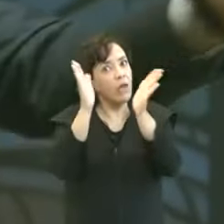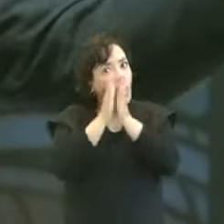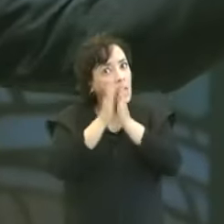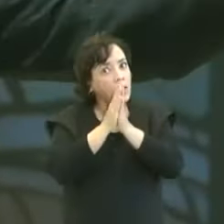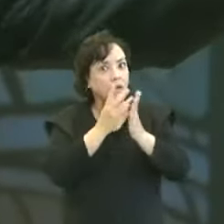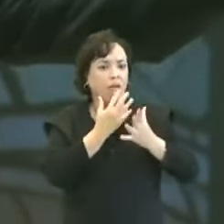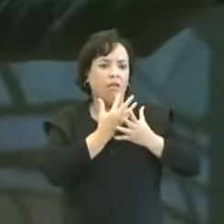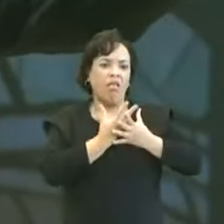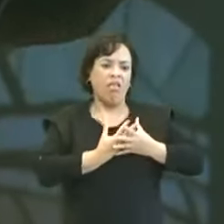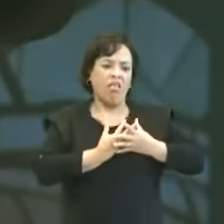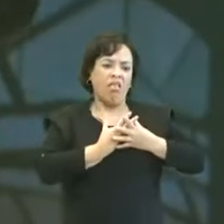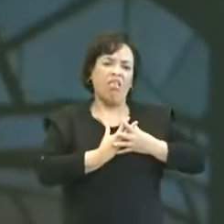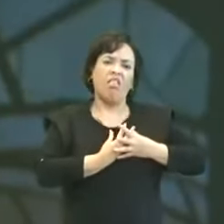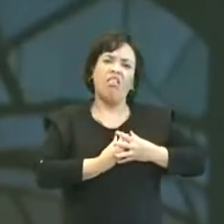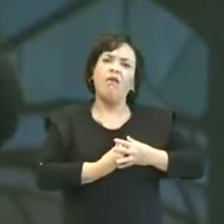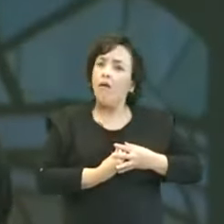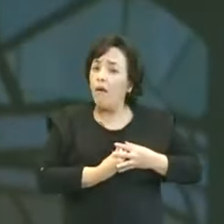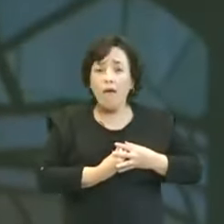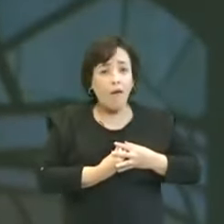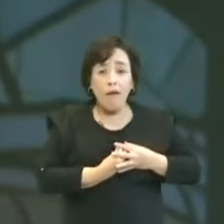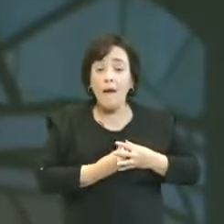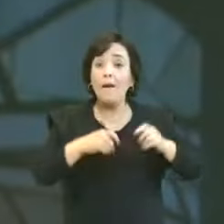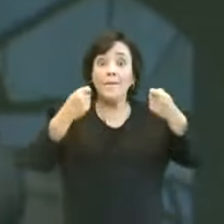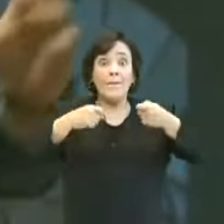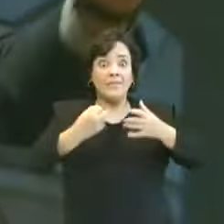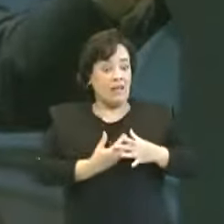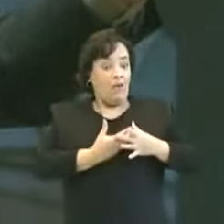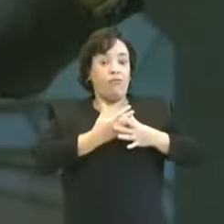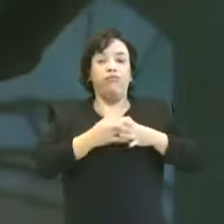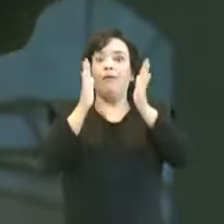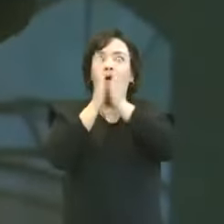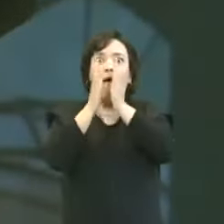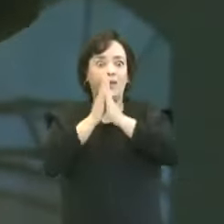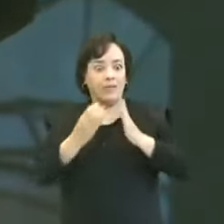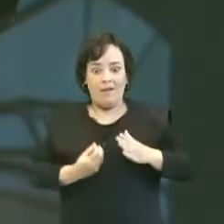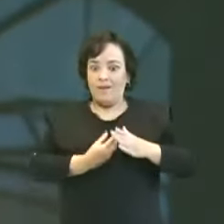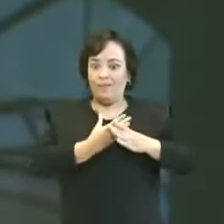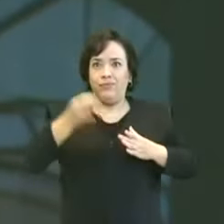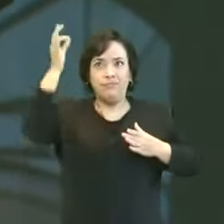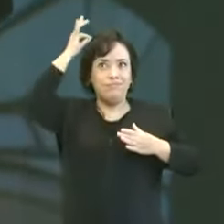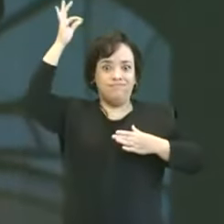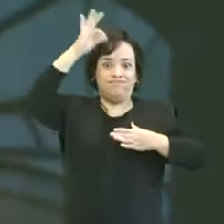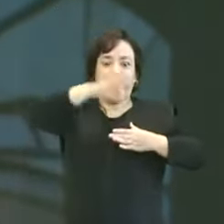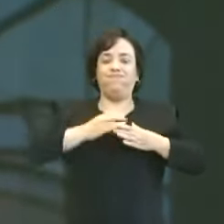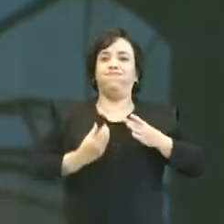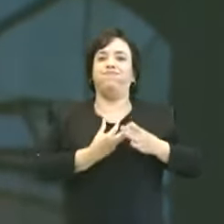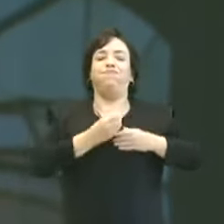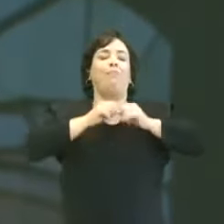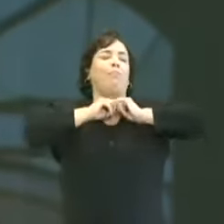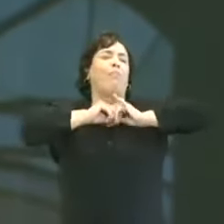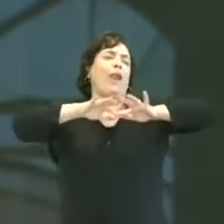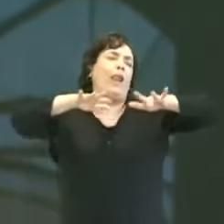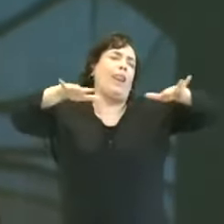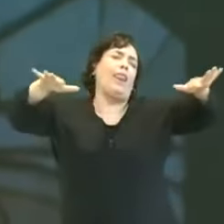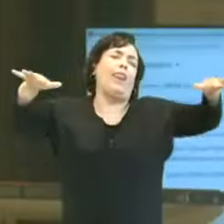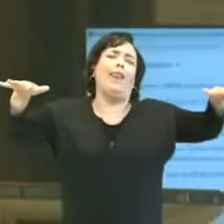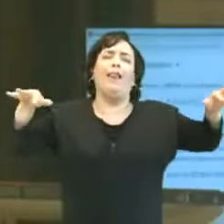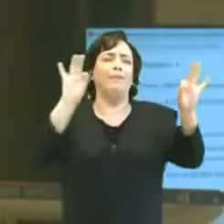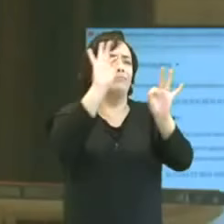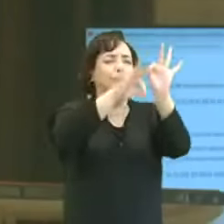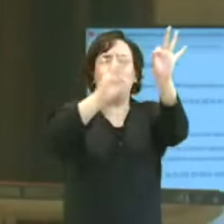que o Senhor comece um mover de oração entre nós, para que o Espírito possa fluir com liberdade em nosso